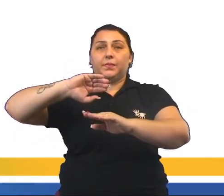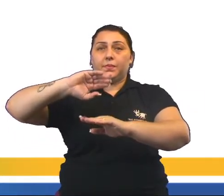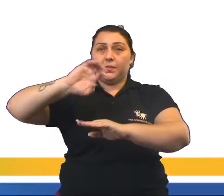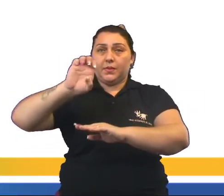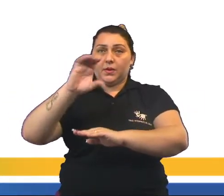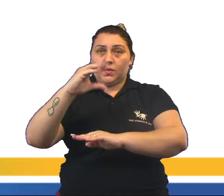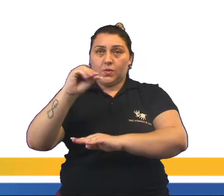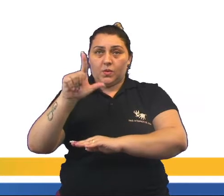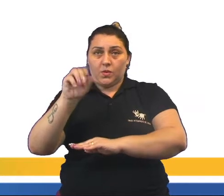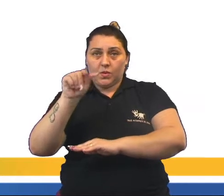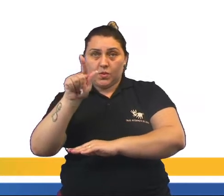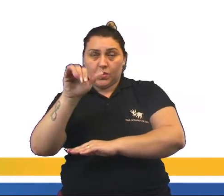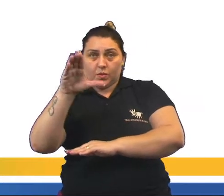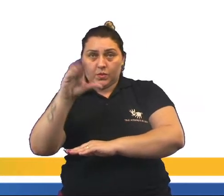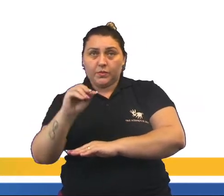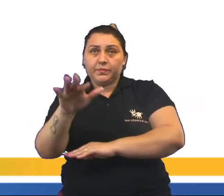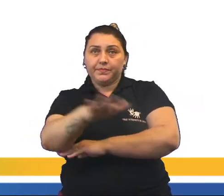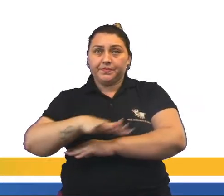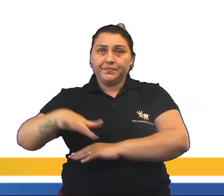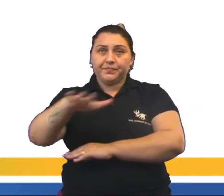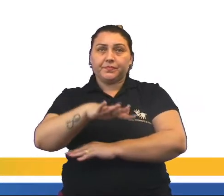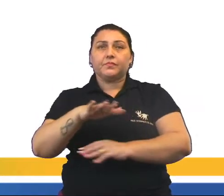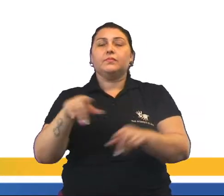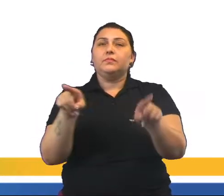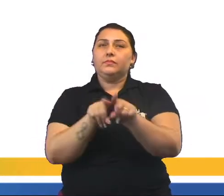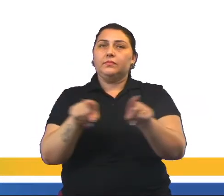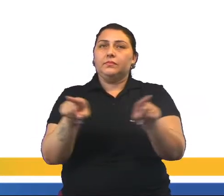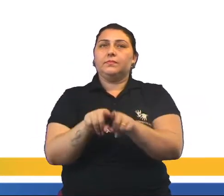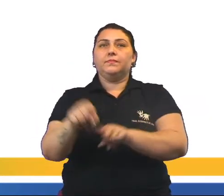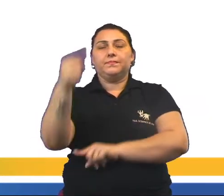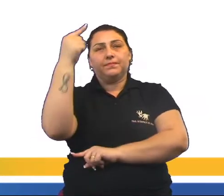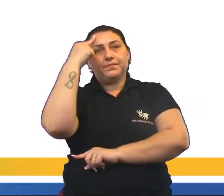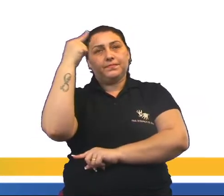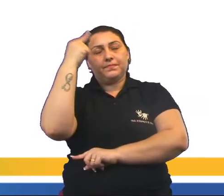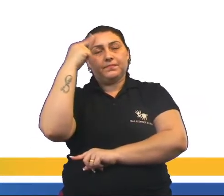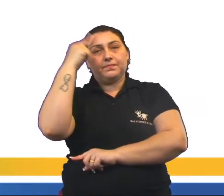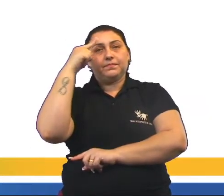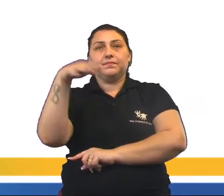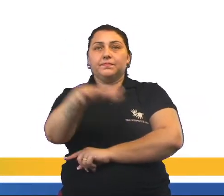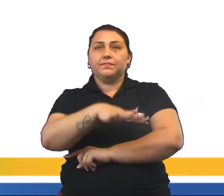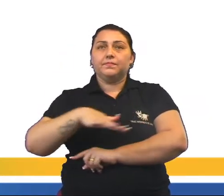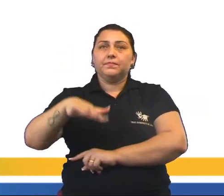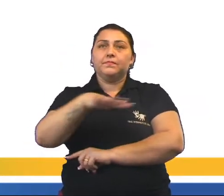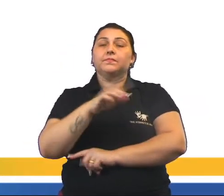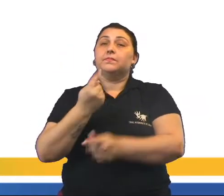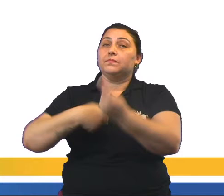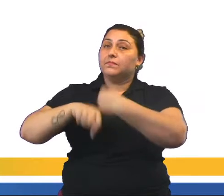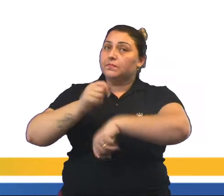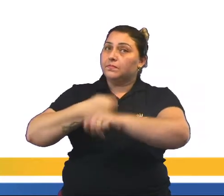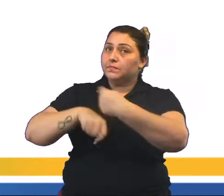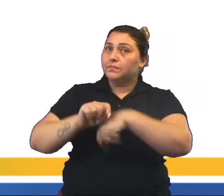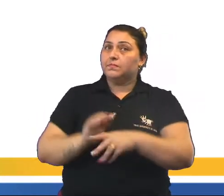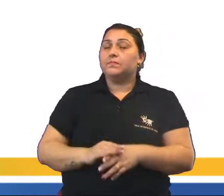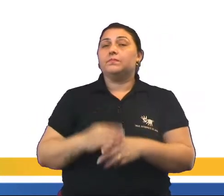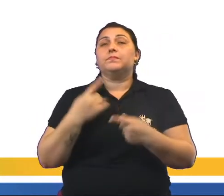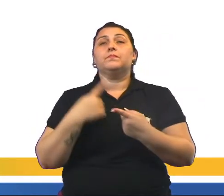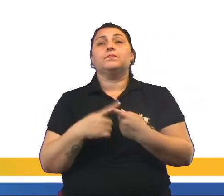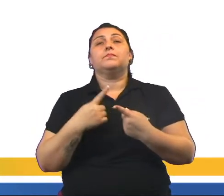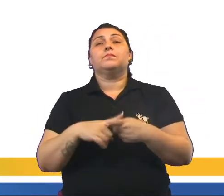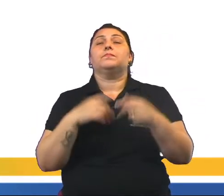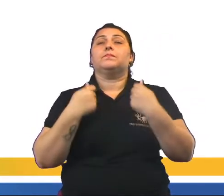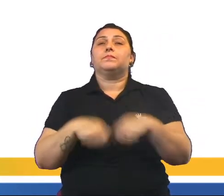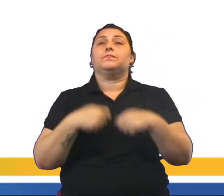meio ambiente, da natureza, o social, que também seria pensar na sociedade, e o econômico, porque eu